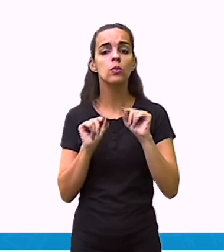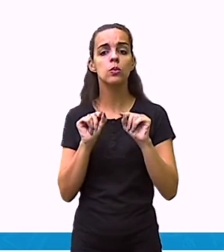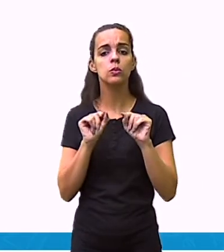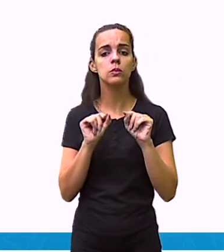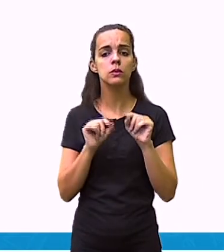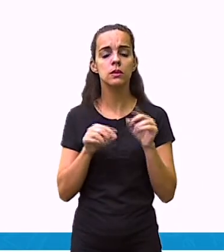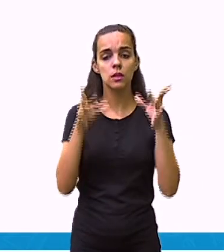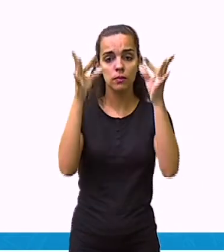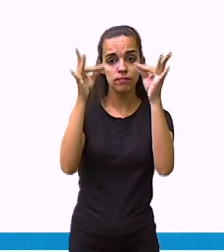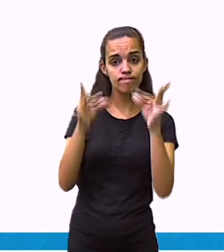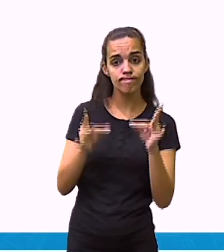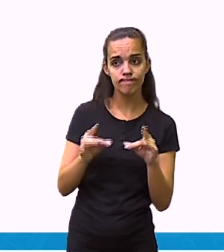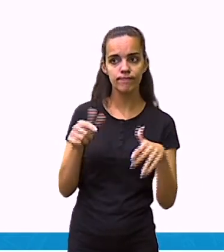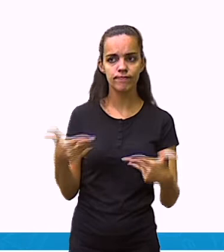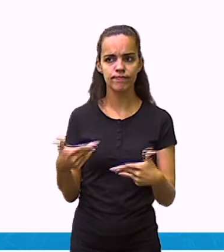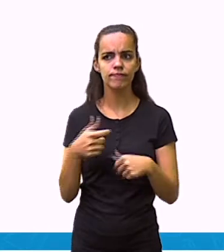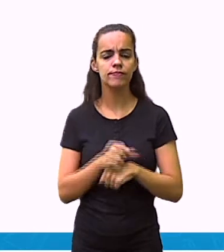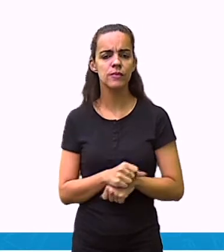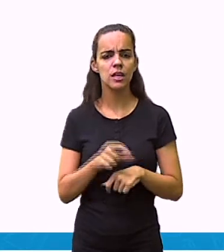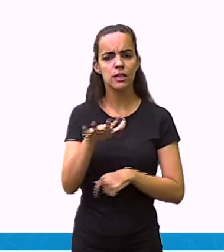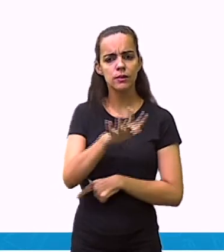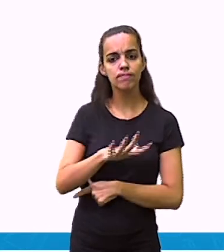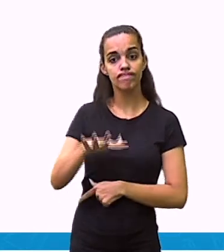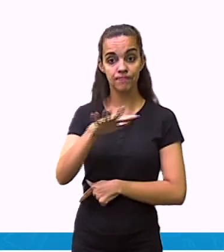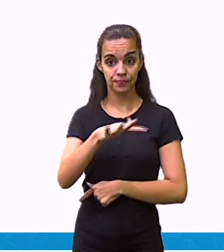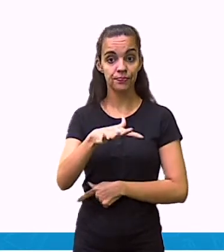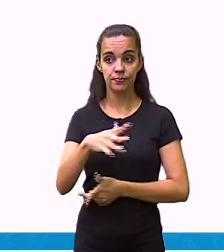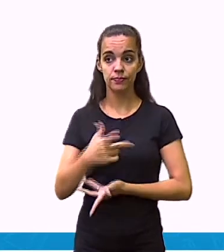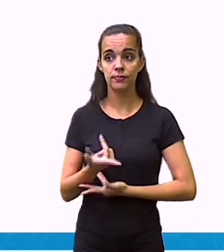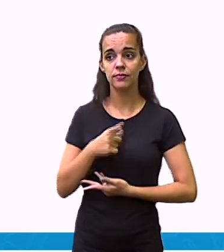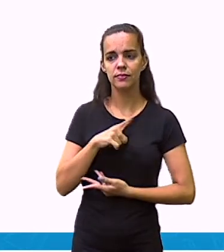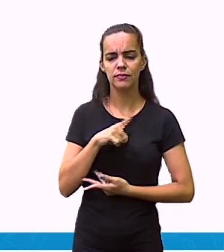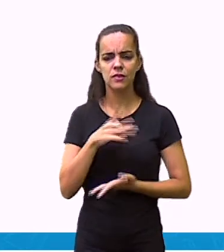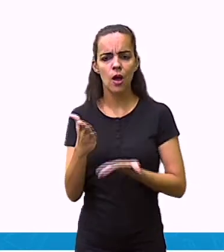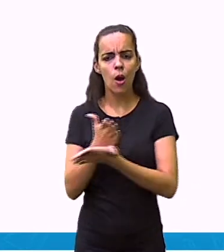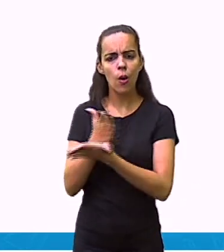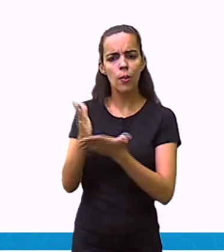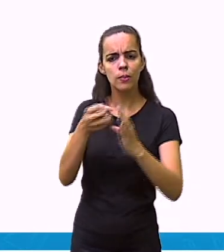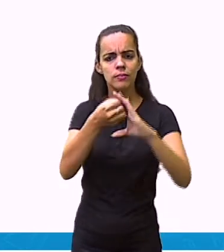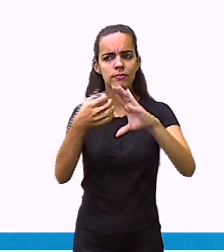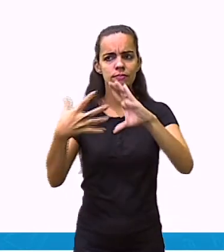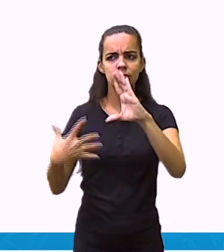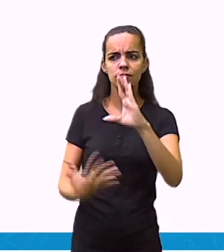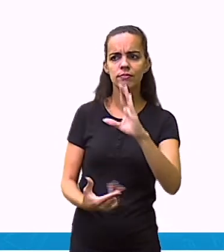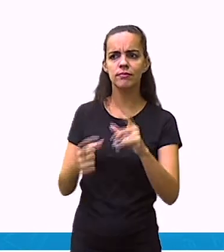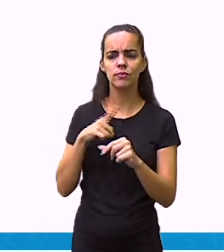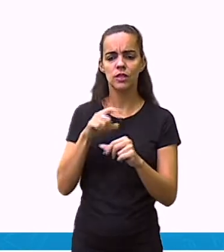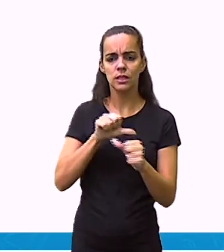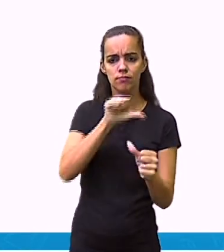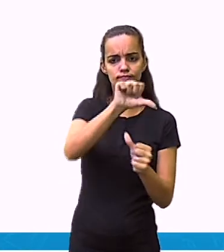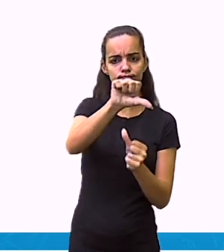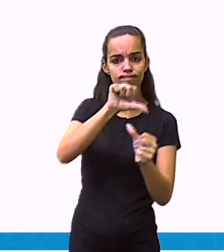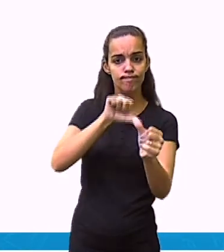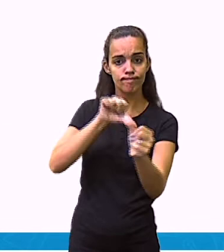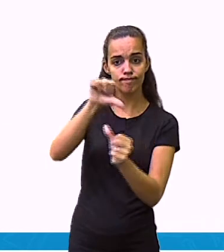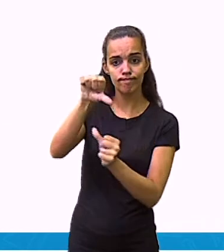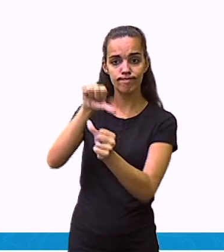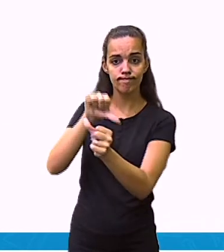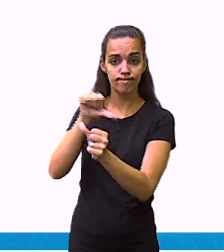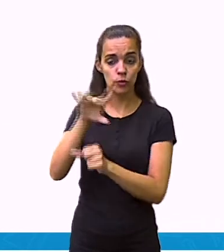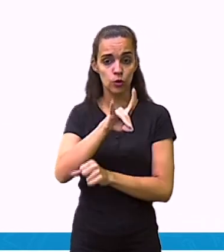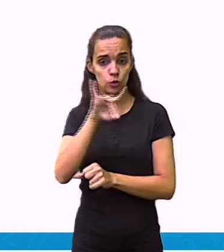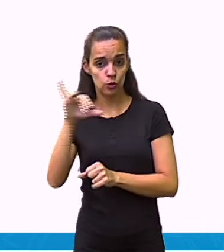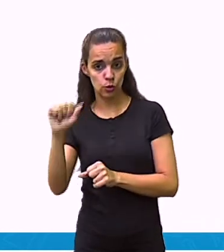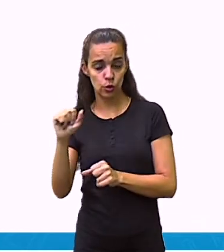destes diferentes ambientes e observar que as suas características se alteram ao longo do